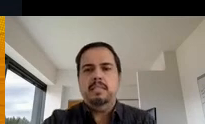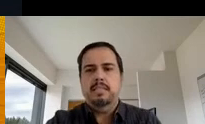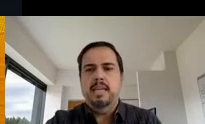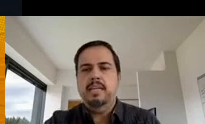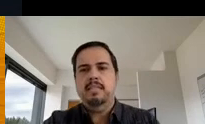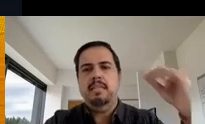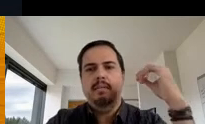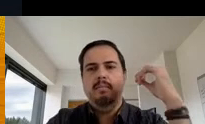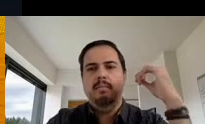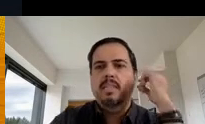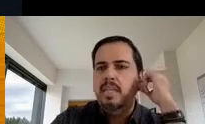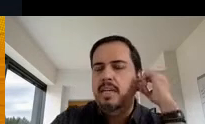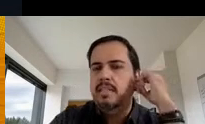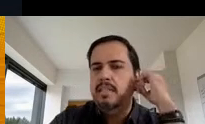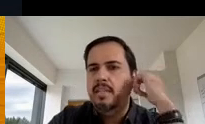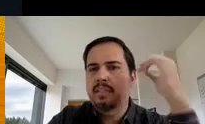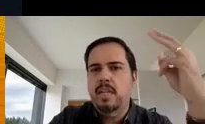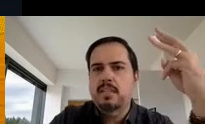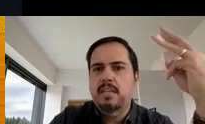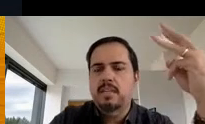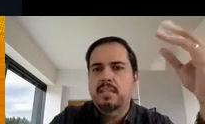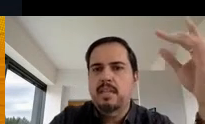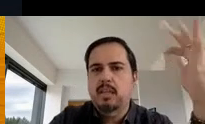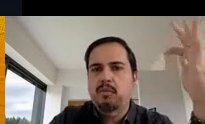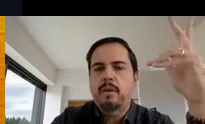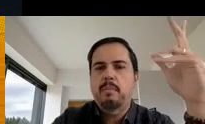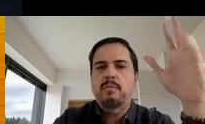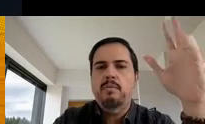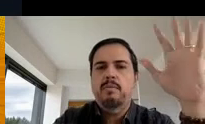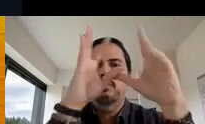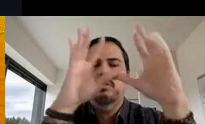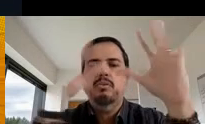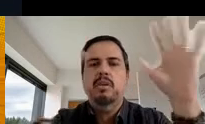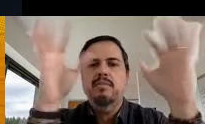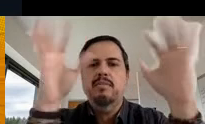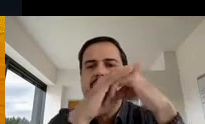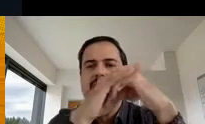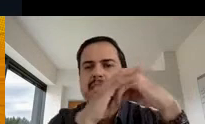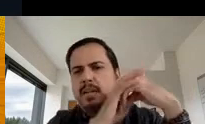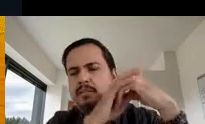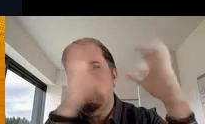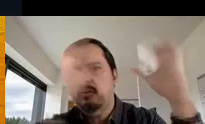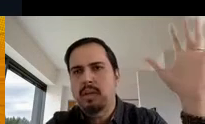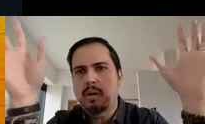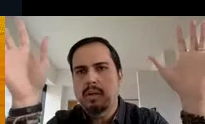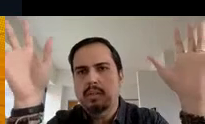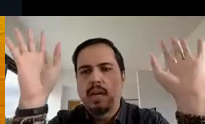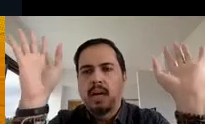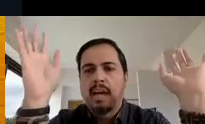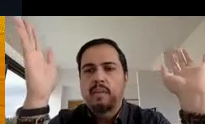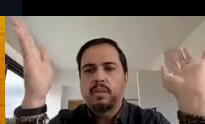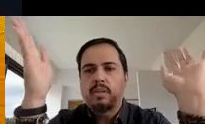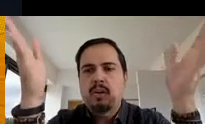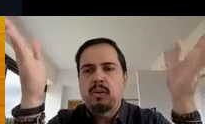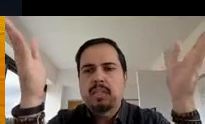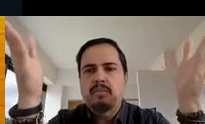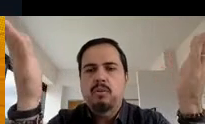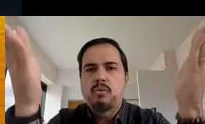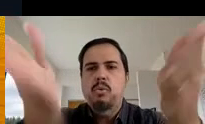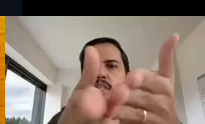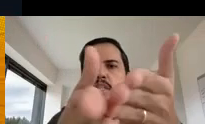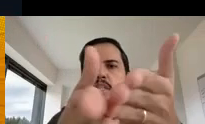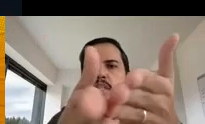E aí a gente entra nessa mudança de eras, né? São 3 grandes eras que eu vou mapear para vocês. Se vocês olharem, vai ter gente que fala, tem vários recortes. Eu